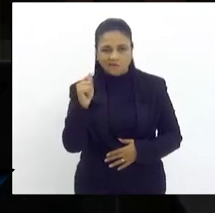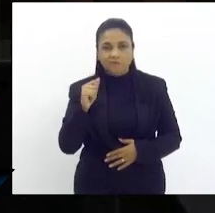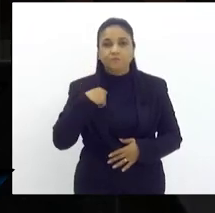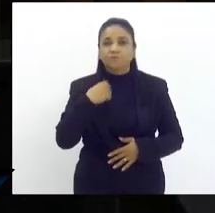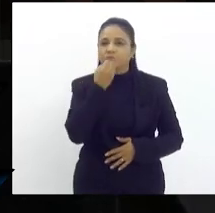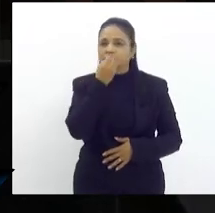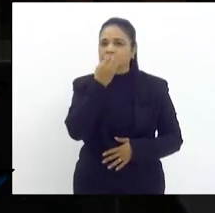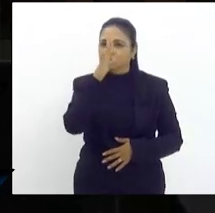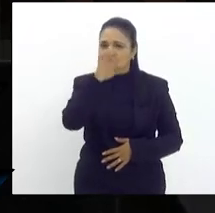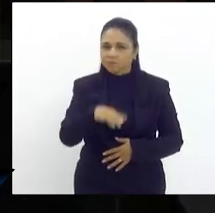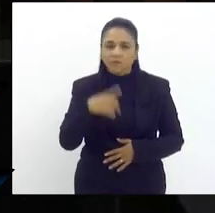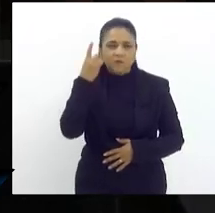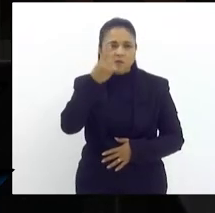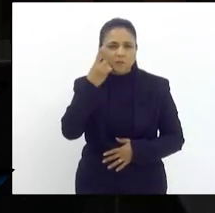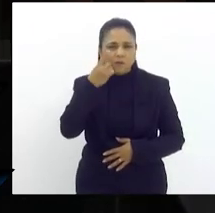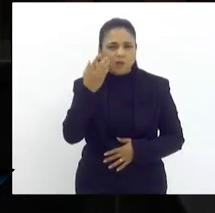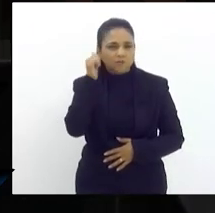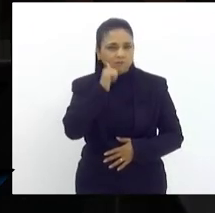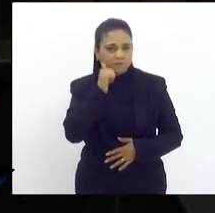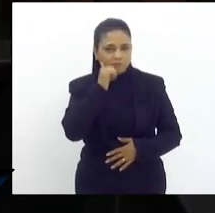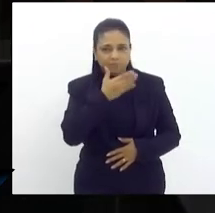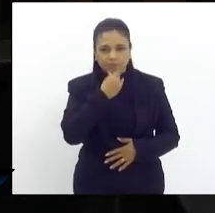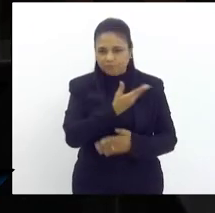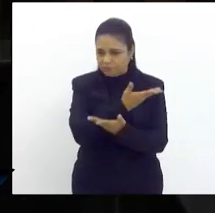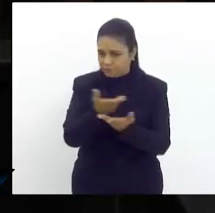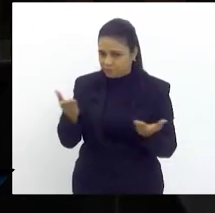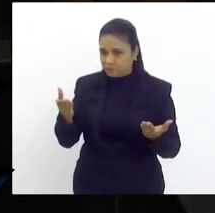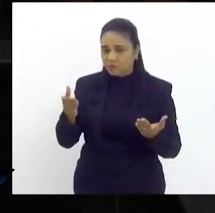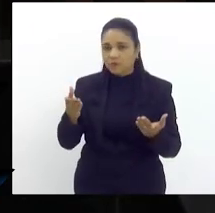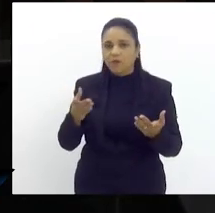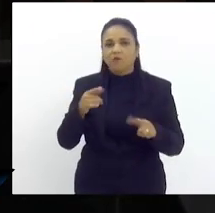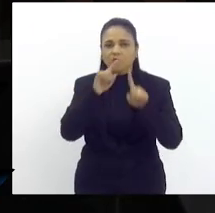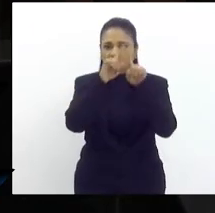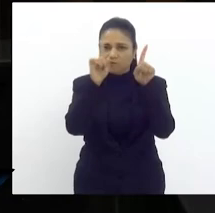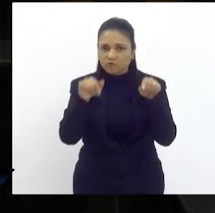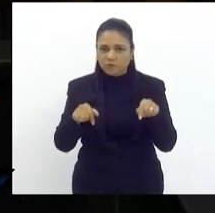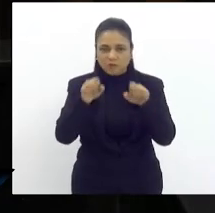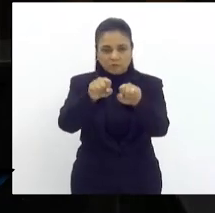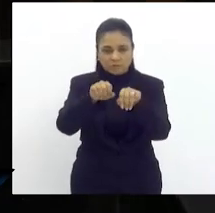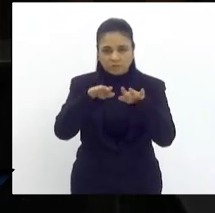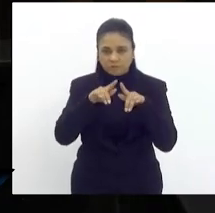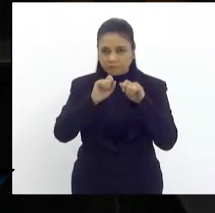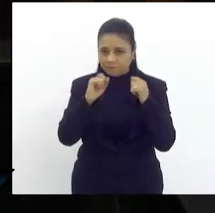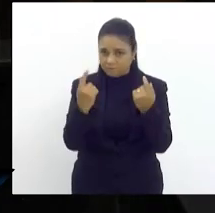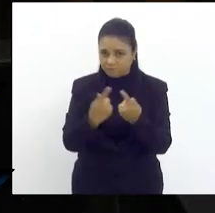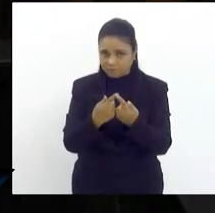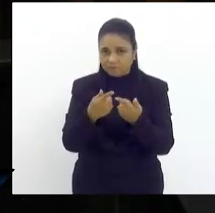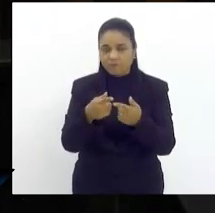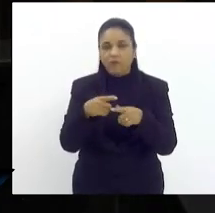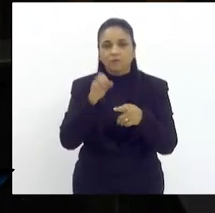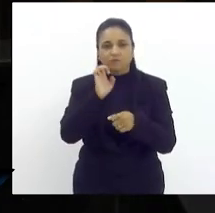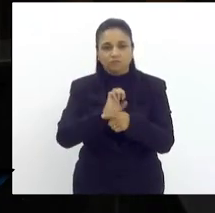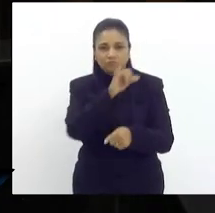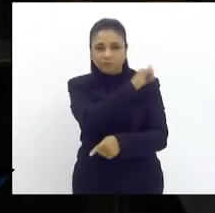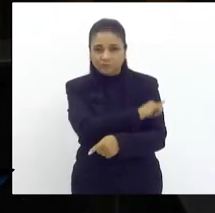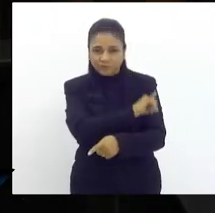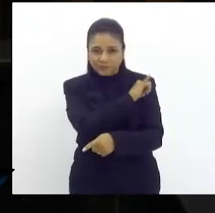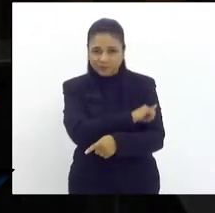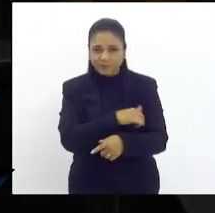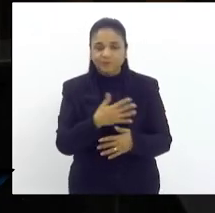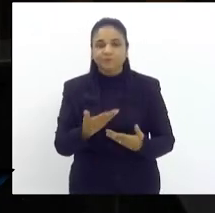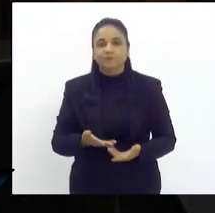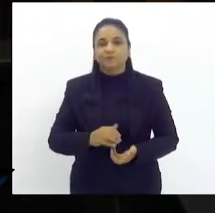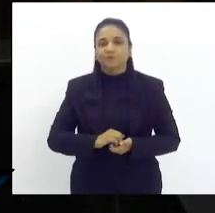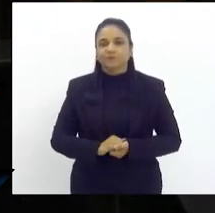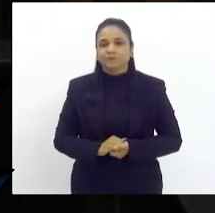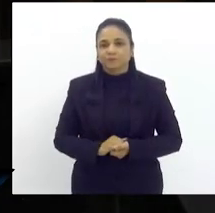deputados que ainda estão presente aqui nesse plenário Boa tarde a todos os funcionários da Assembleia Legislativa do Estado do Rio de Janeiro